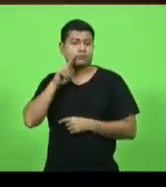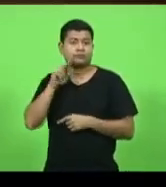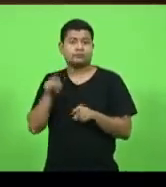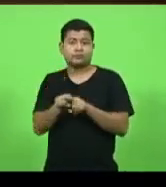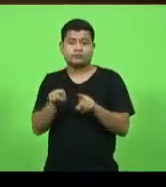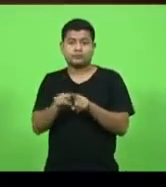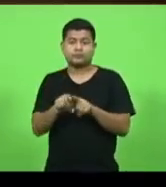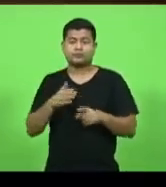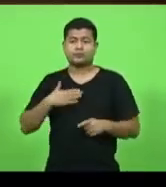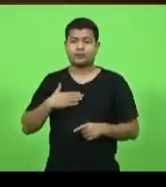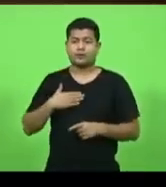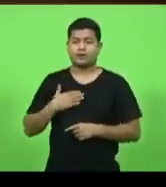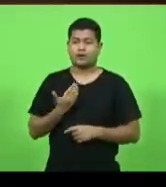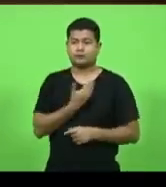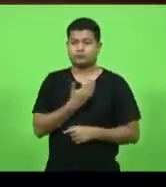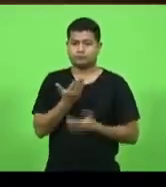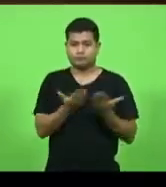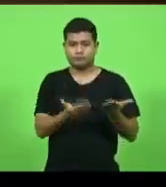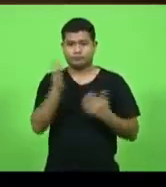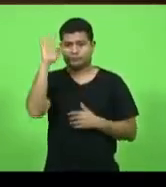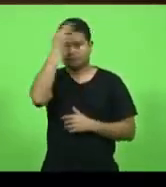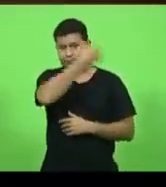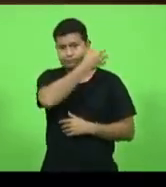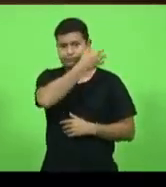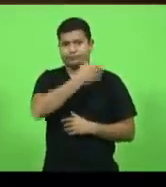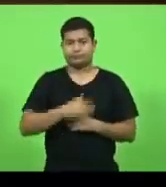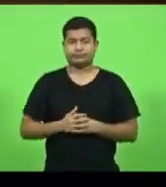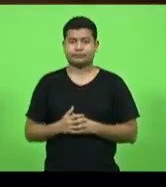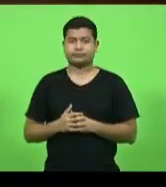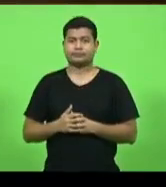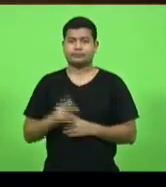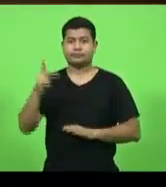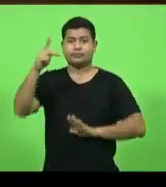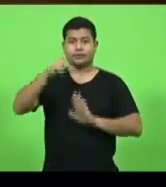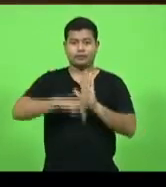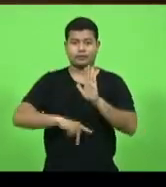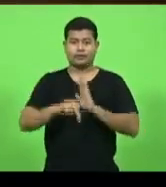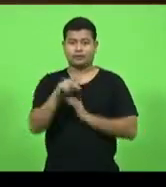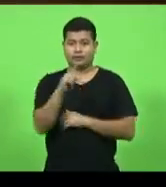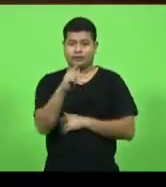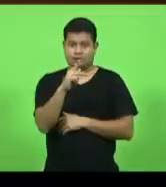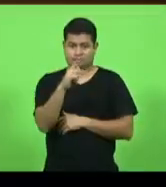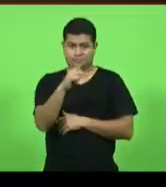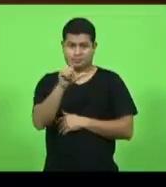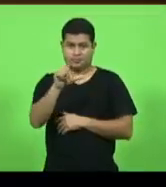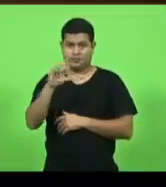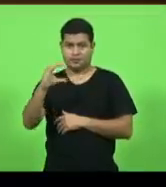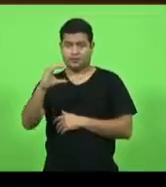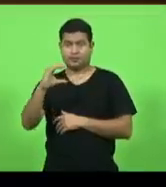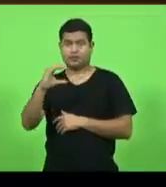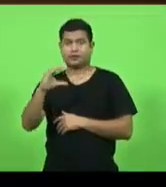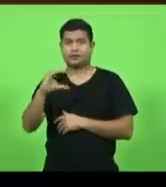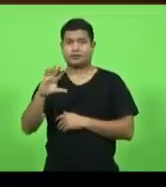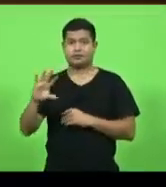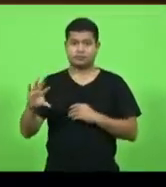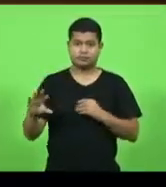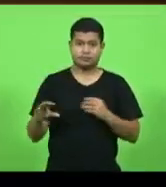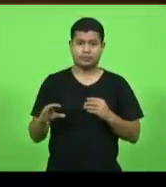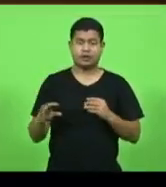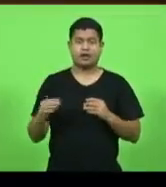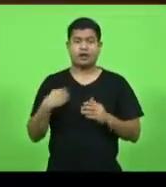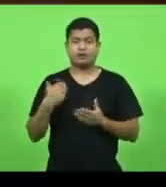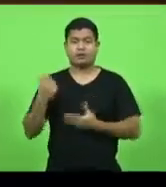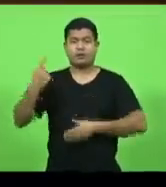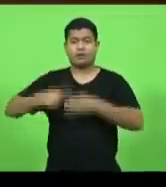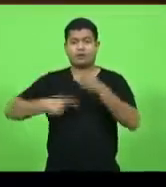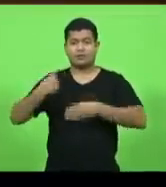deputado Fabiano. Esse projeto de lei complementar veio para a comissão de mérito,